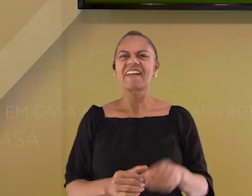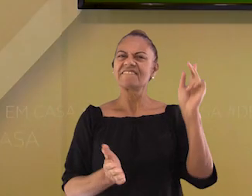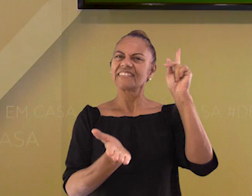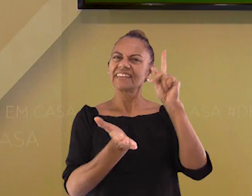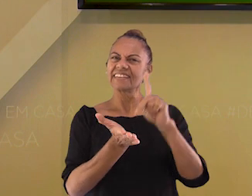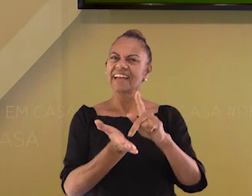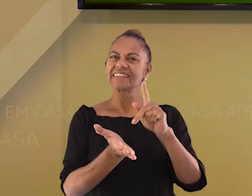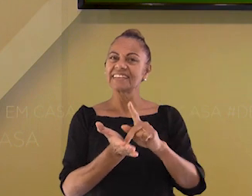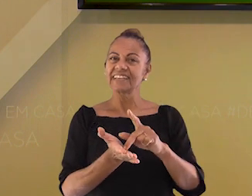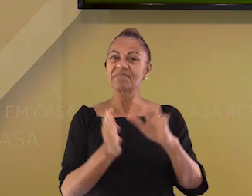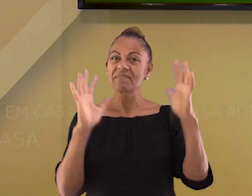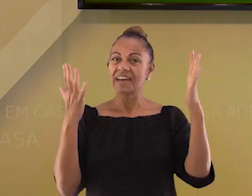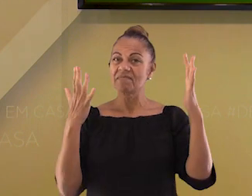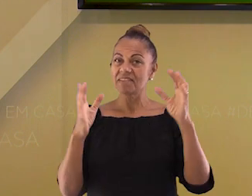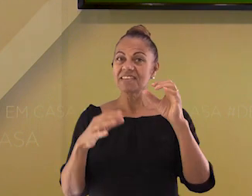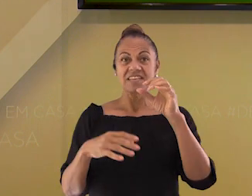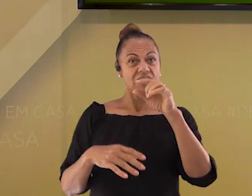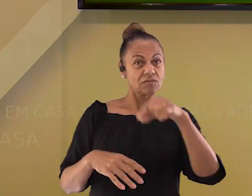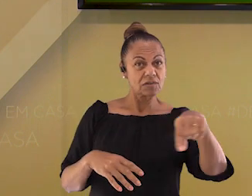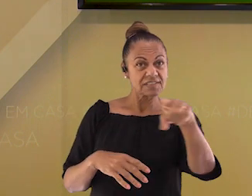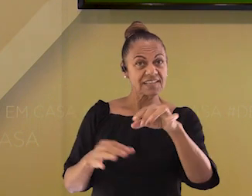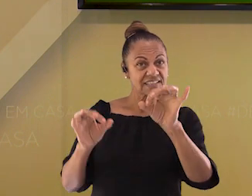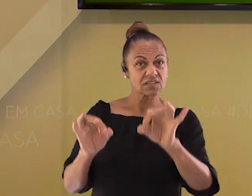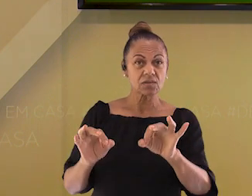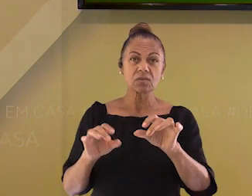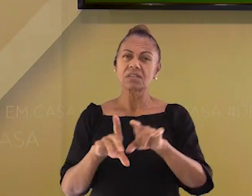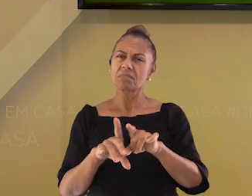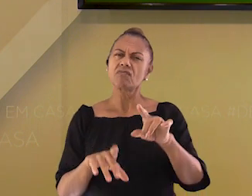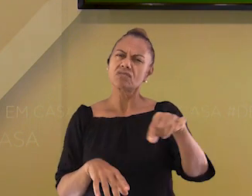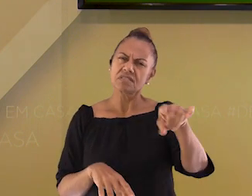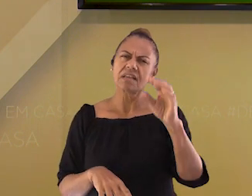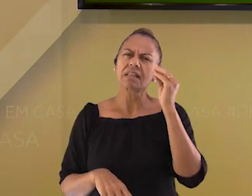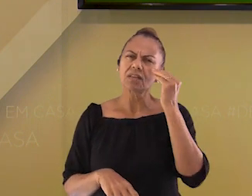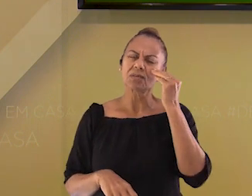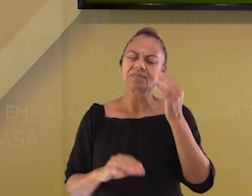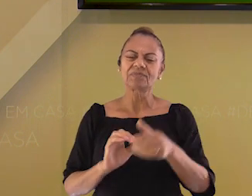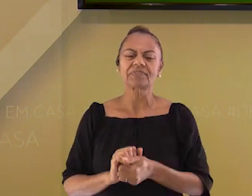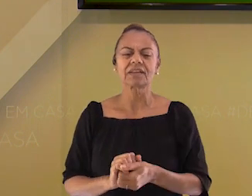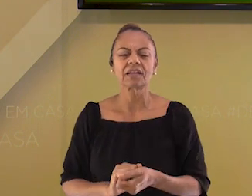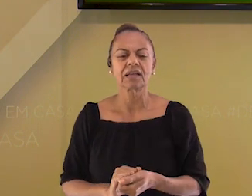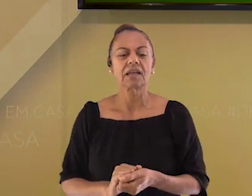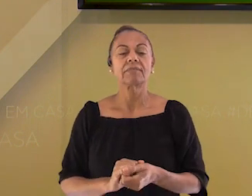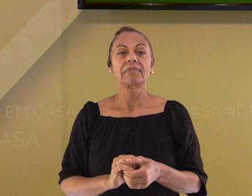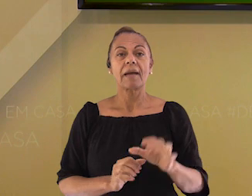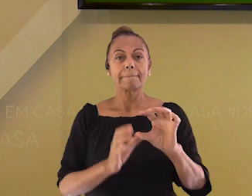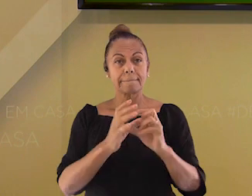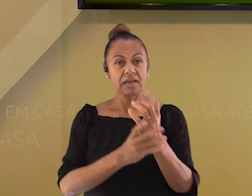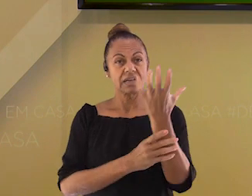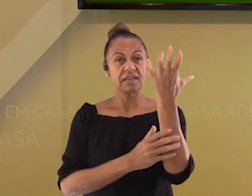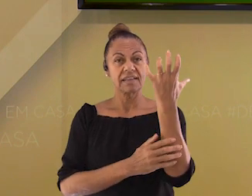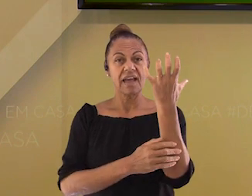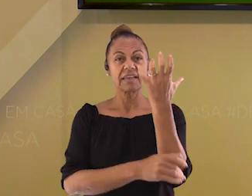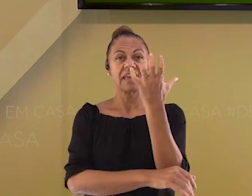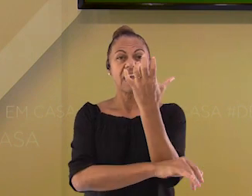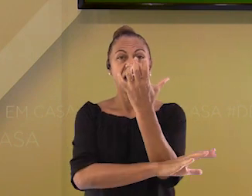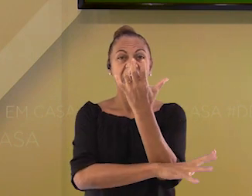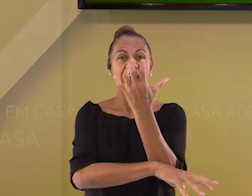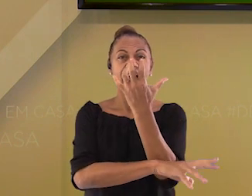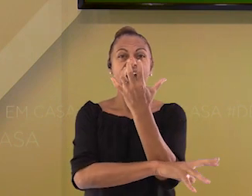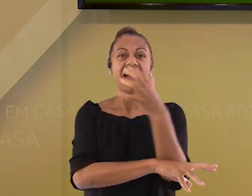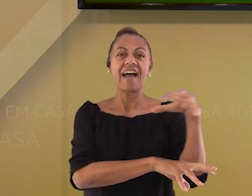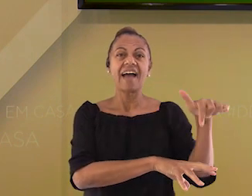A afirmativa é verdadeira. Parabéns para você que acertou e para você que tentou também.